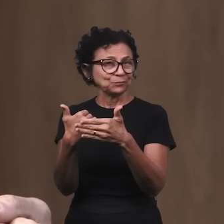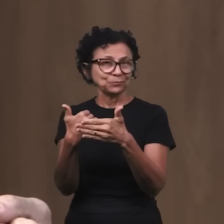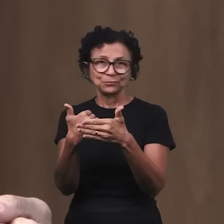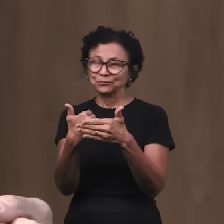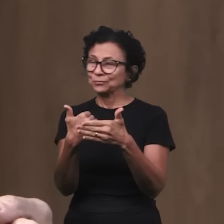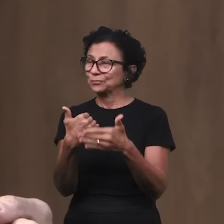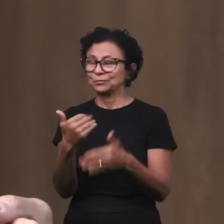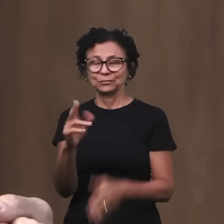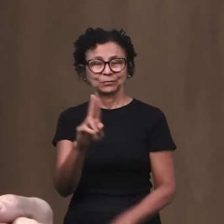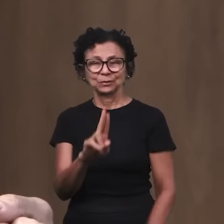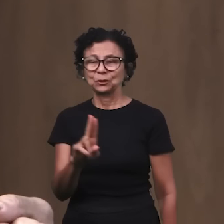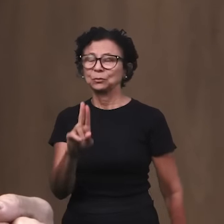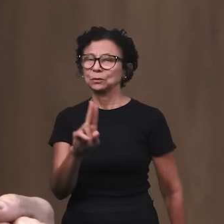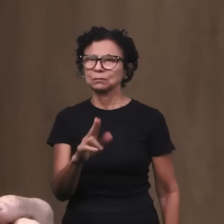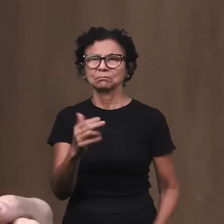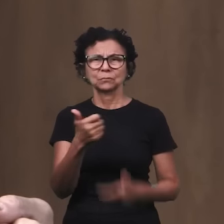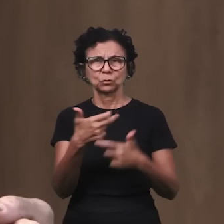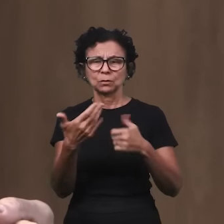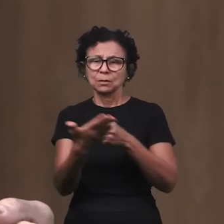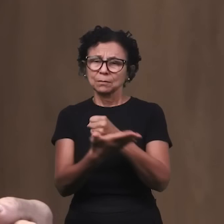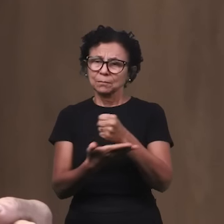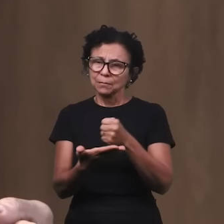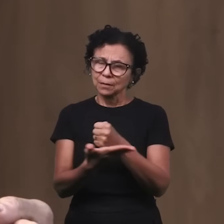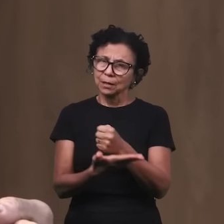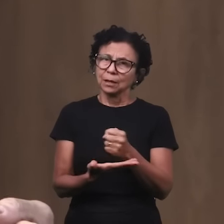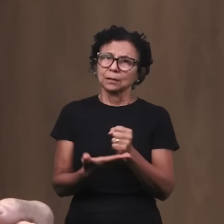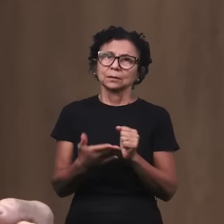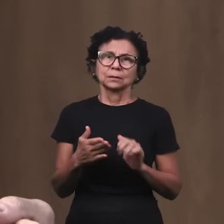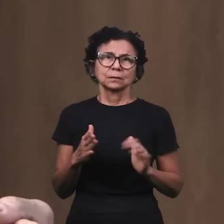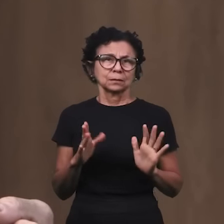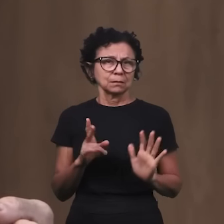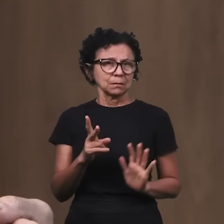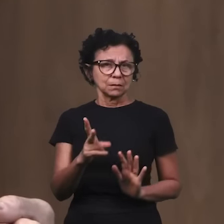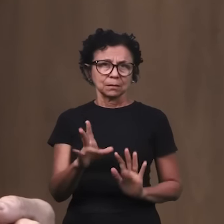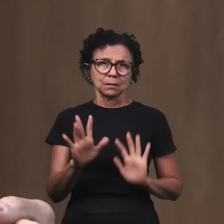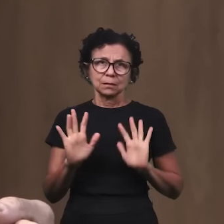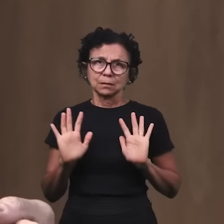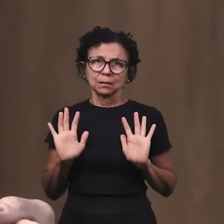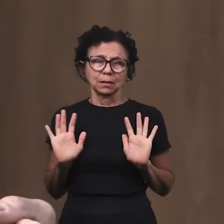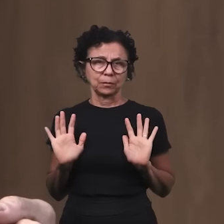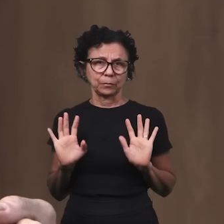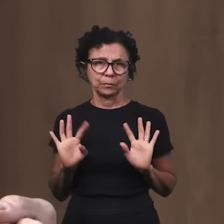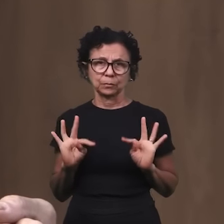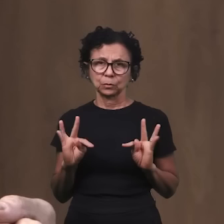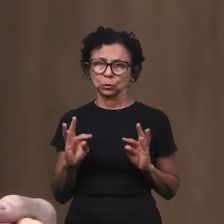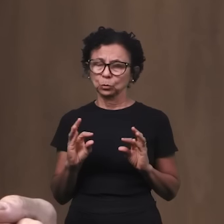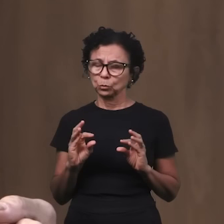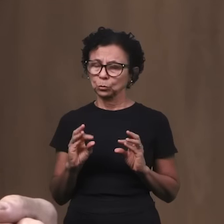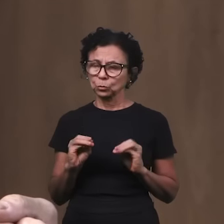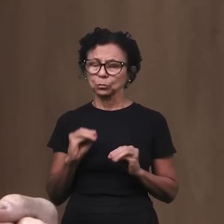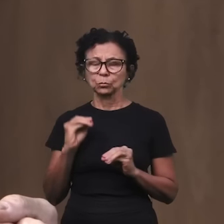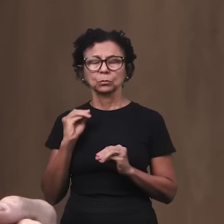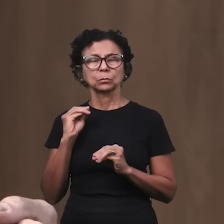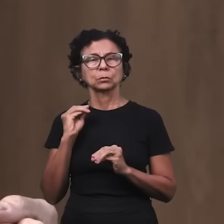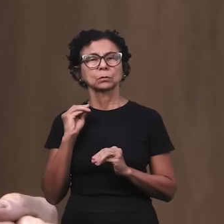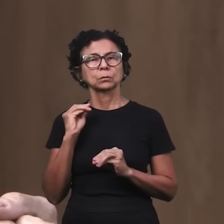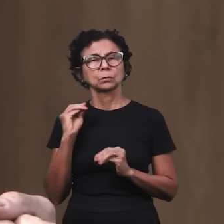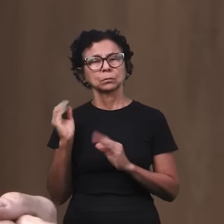que as coisas básicas, as essenciais, elas sempre vão existir e persistir em toda a evolução.